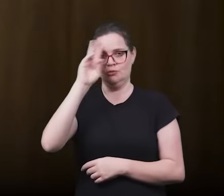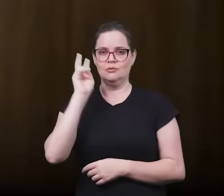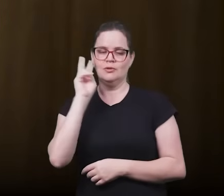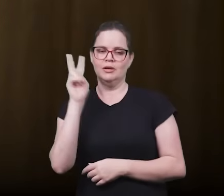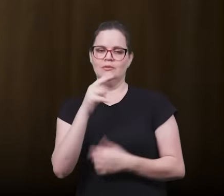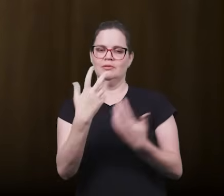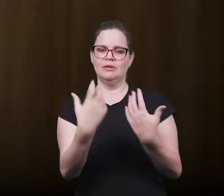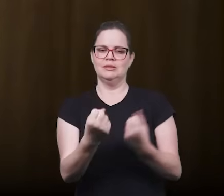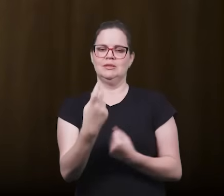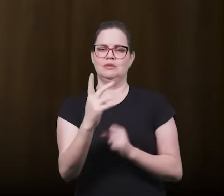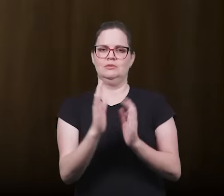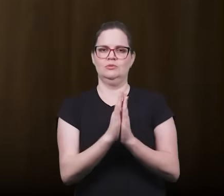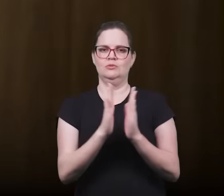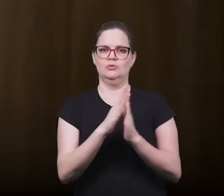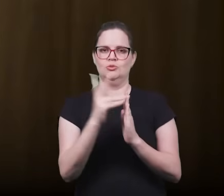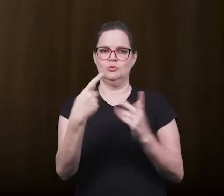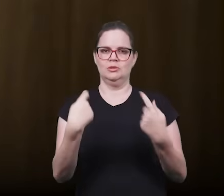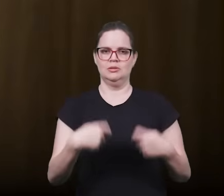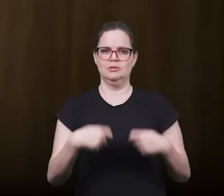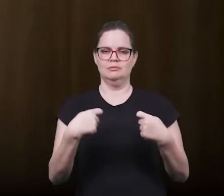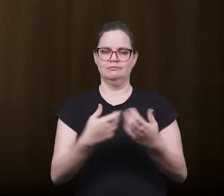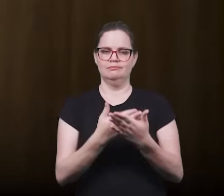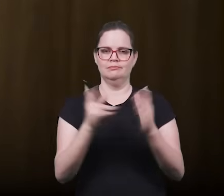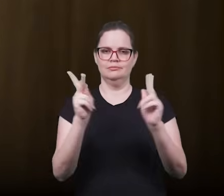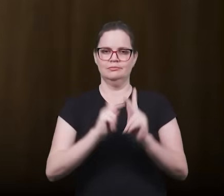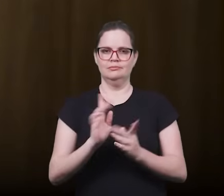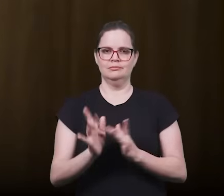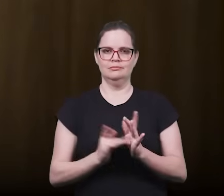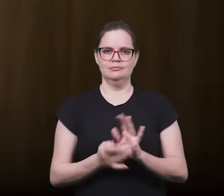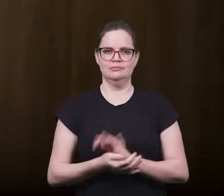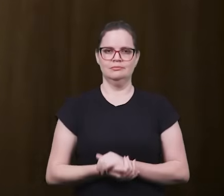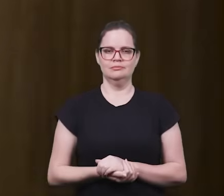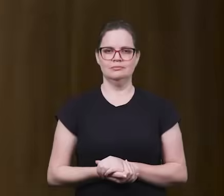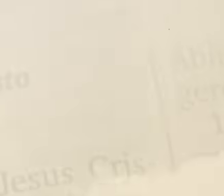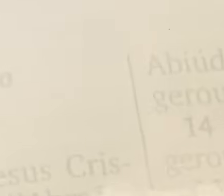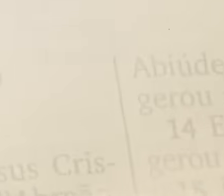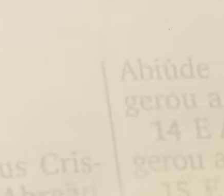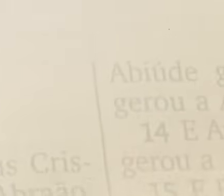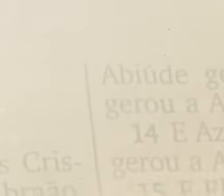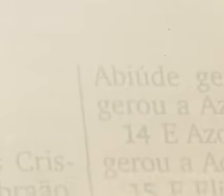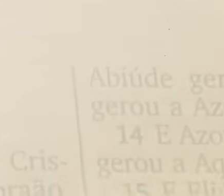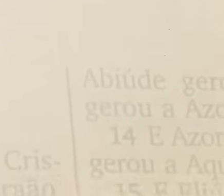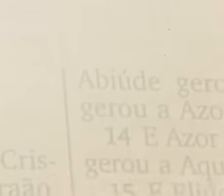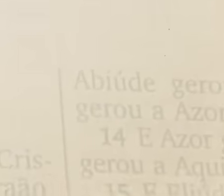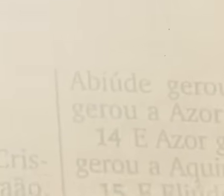o Senhor vai ouvir a sua oração, a sua necessidade. A todos, a paz do Senhor Jesus.